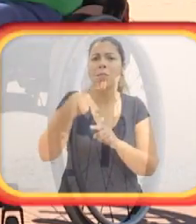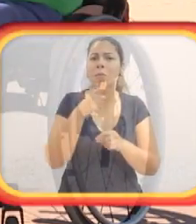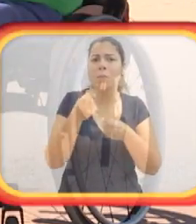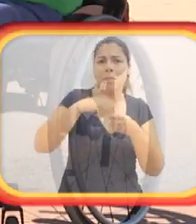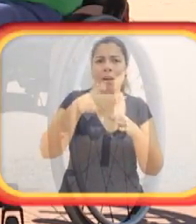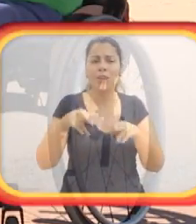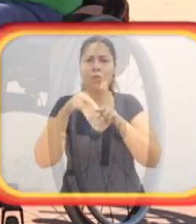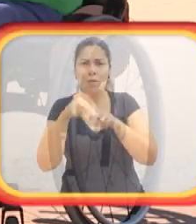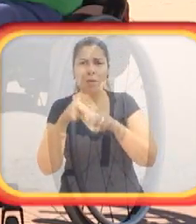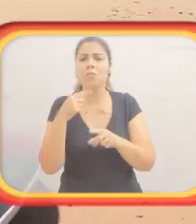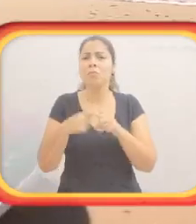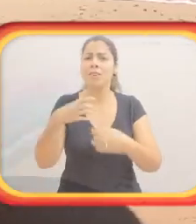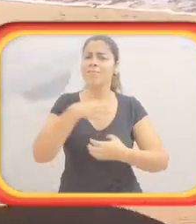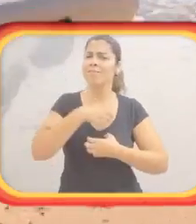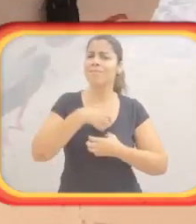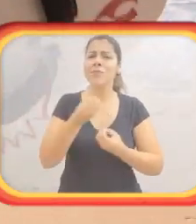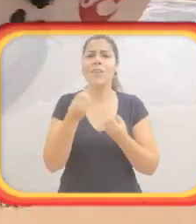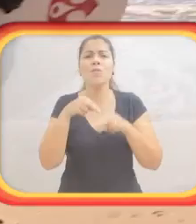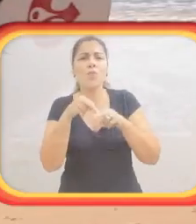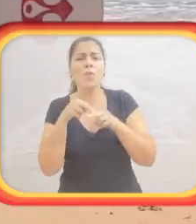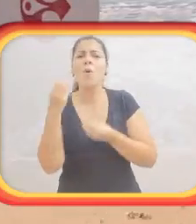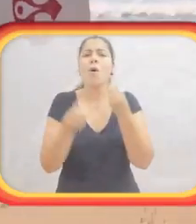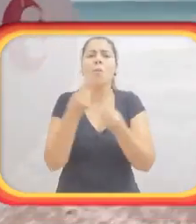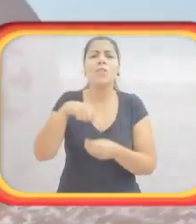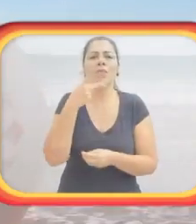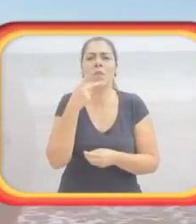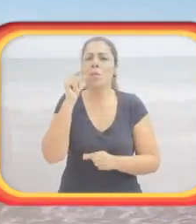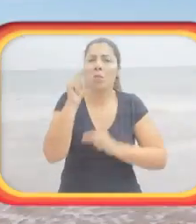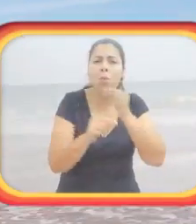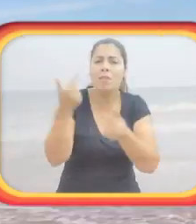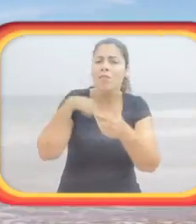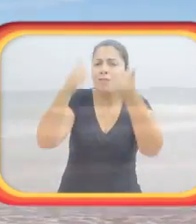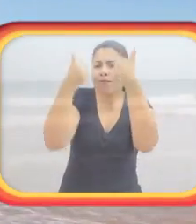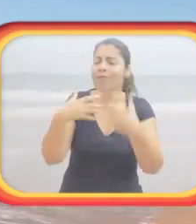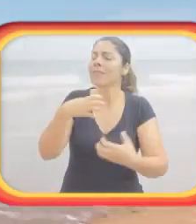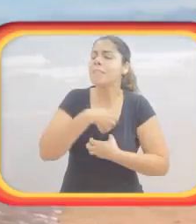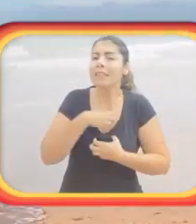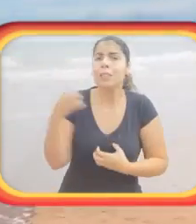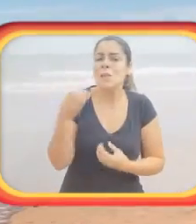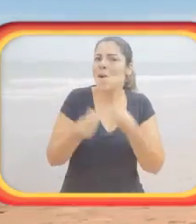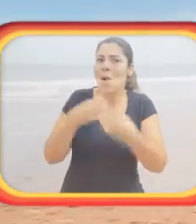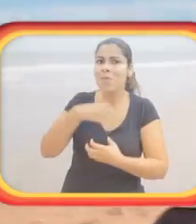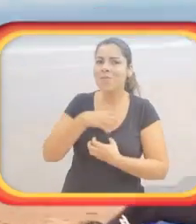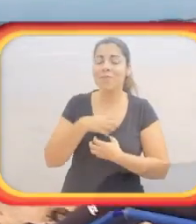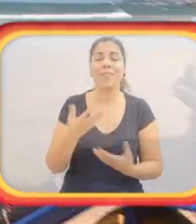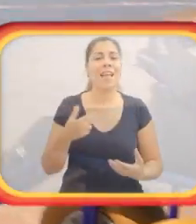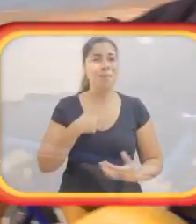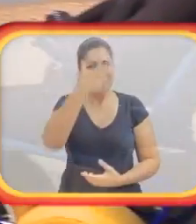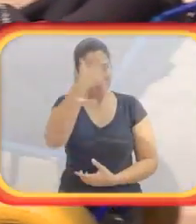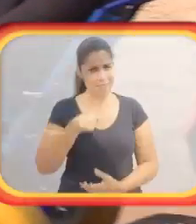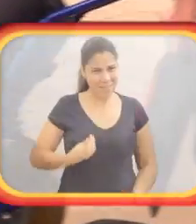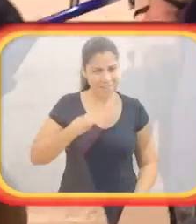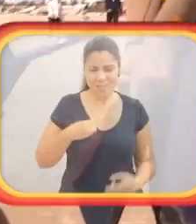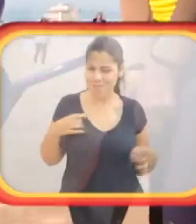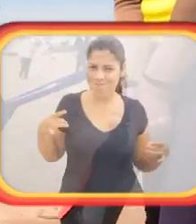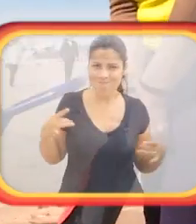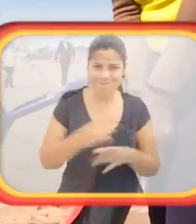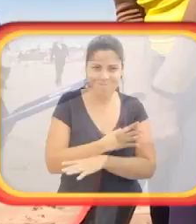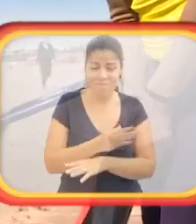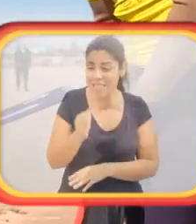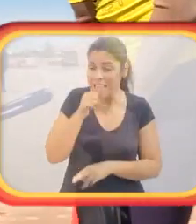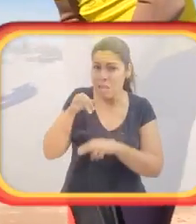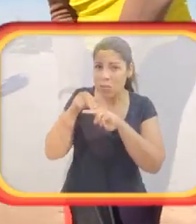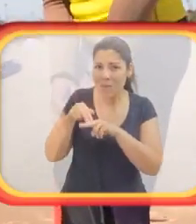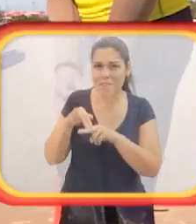antes, voltar ao mar e surfar? Porque é uma sensação que só quem já surfou sabe o que, que é. Fala um pouco para a gente sobre essa sensação